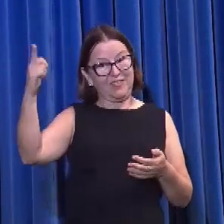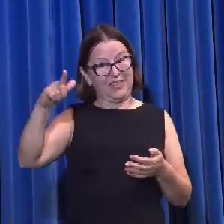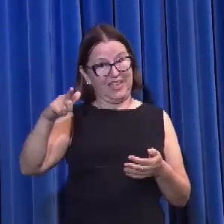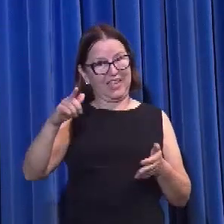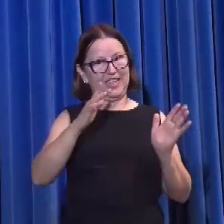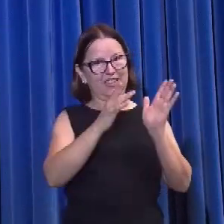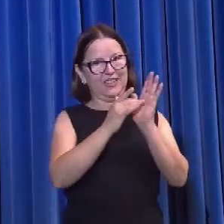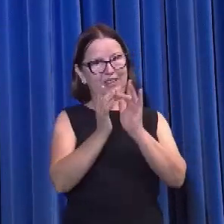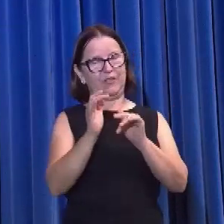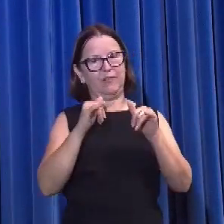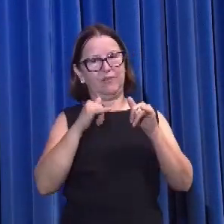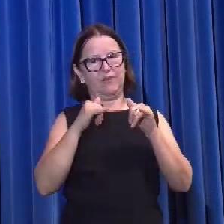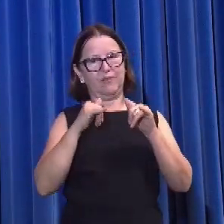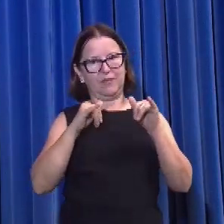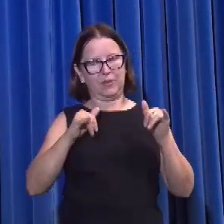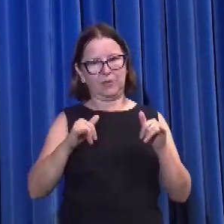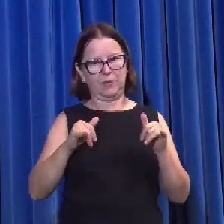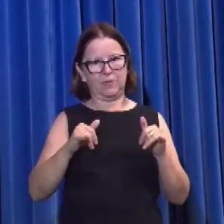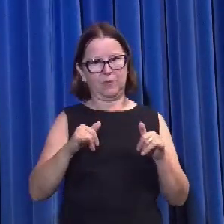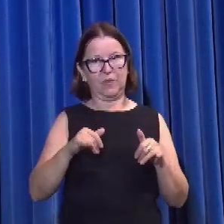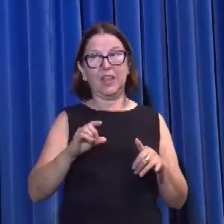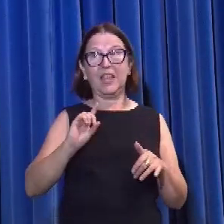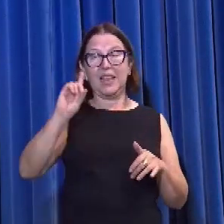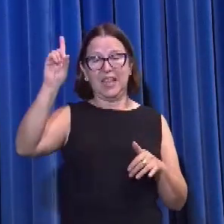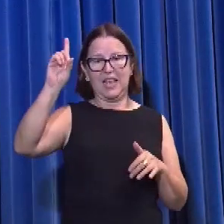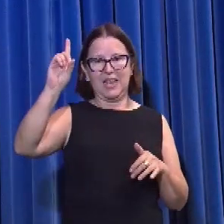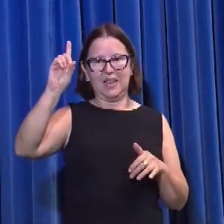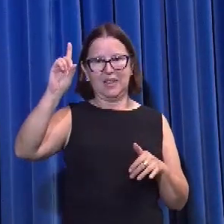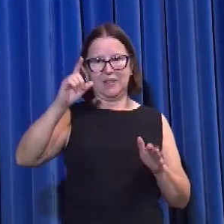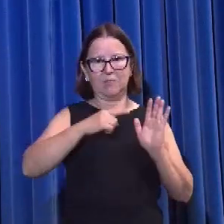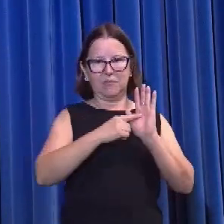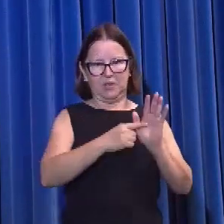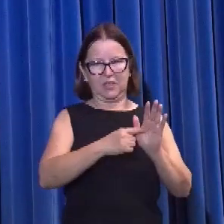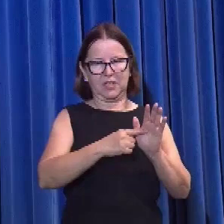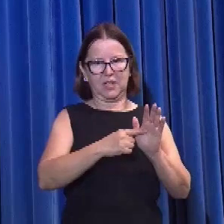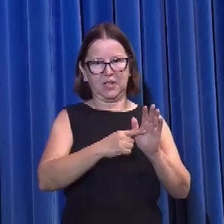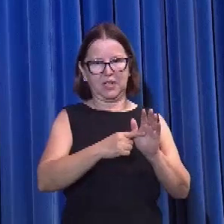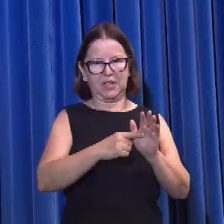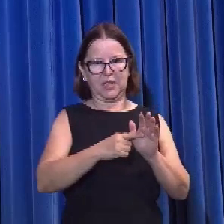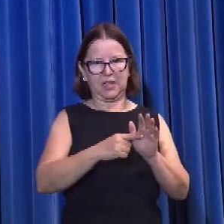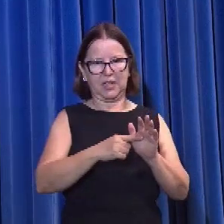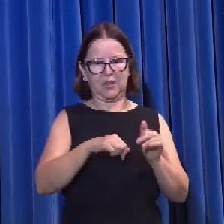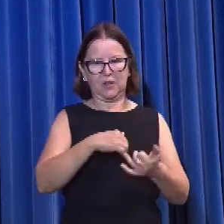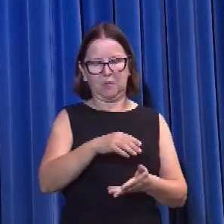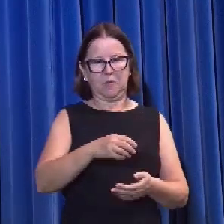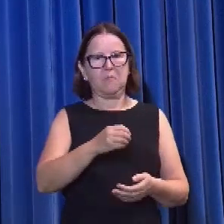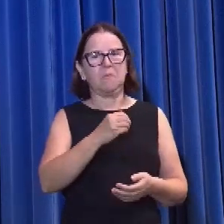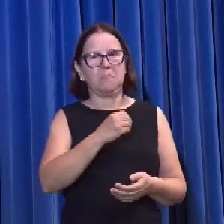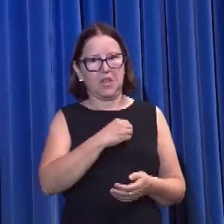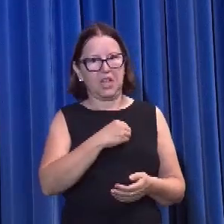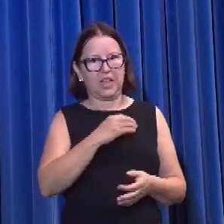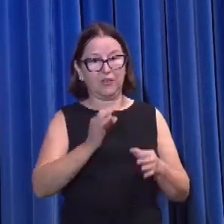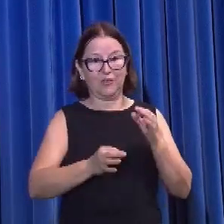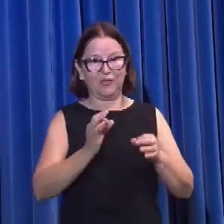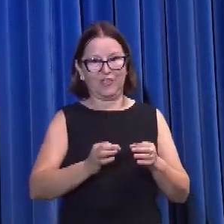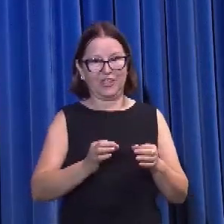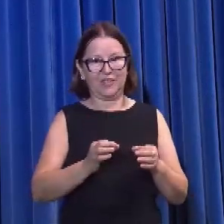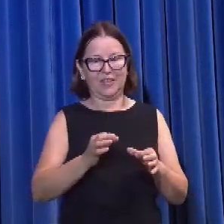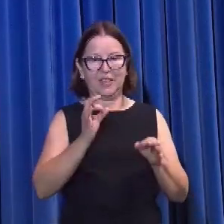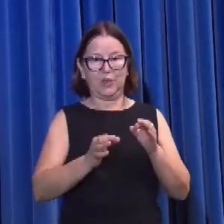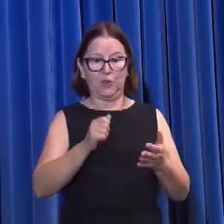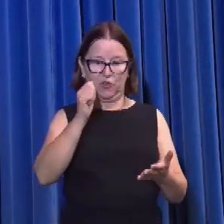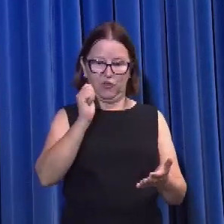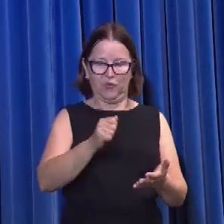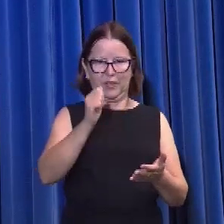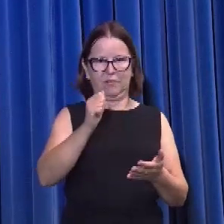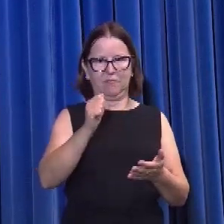Jesus, ele convencerá o mundo do pecado, da justiça e do juízo do pecado, porque não crê em